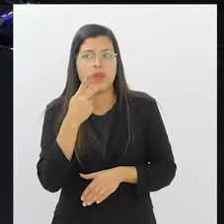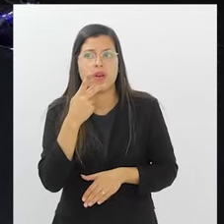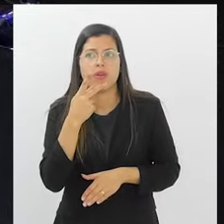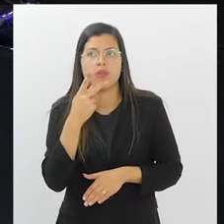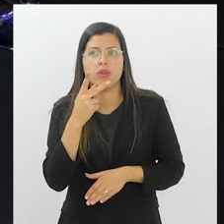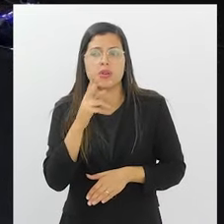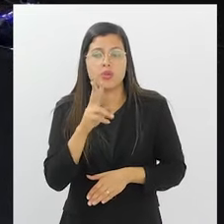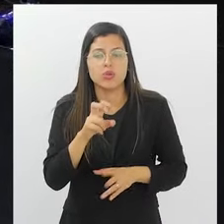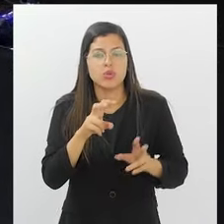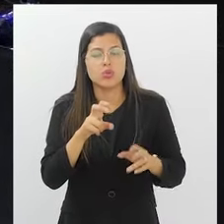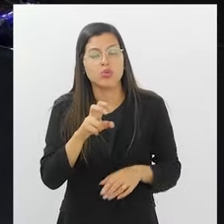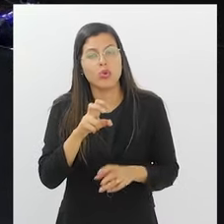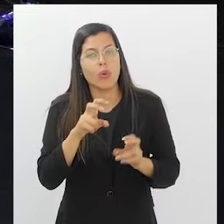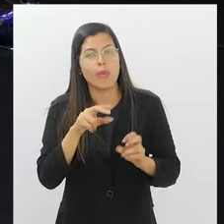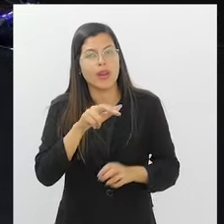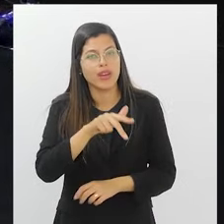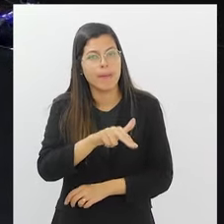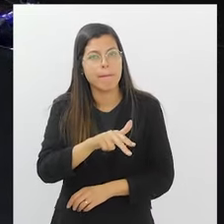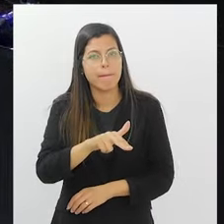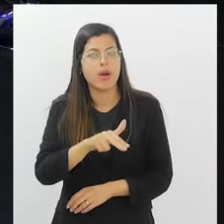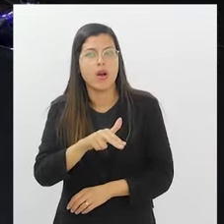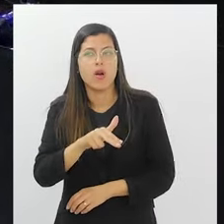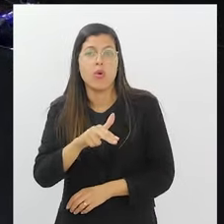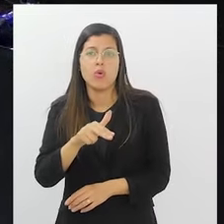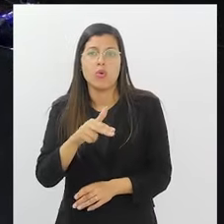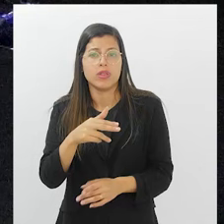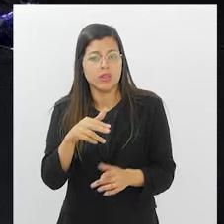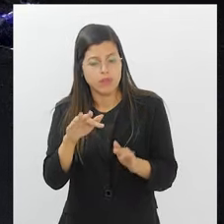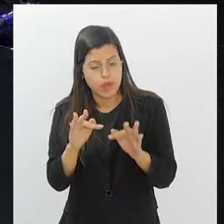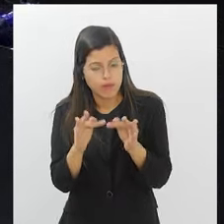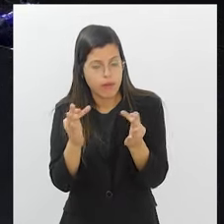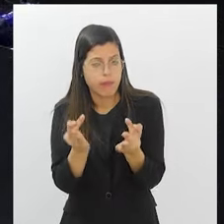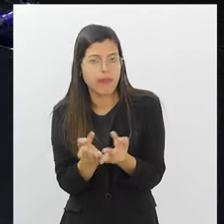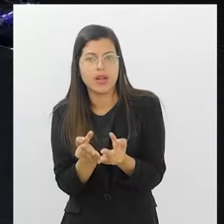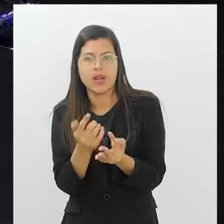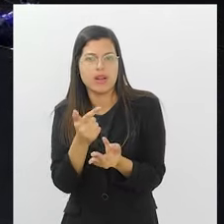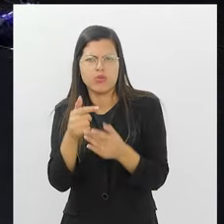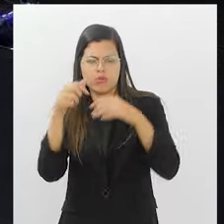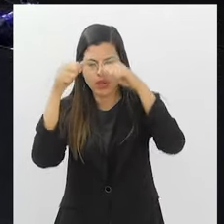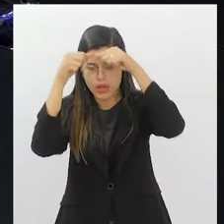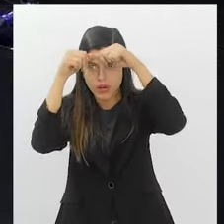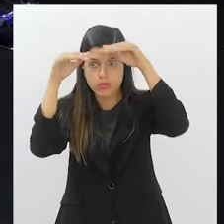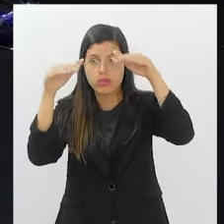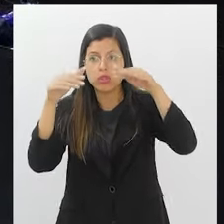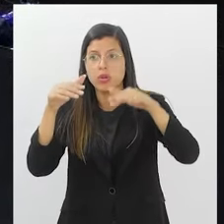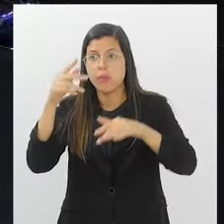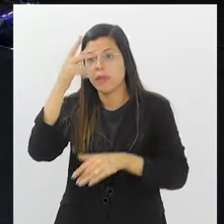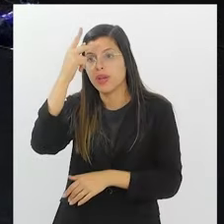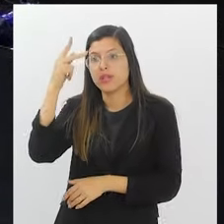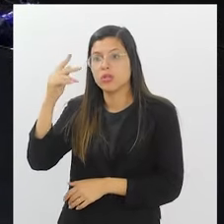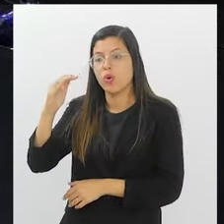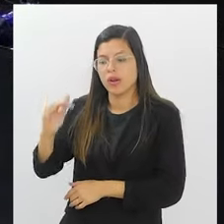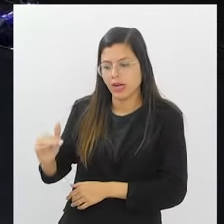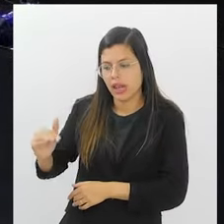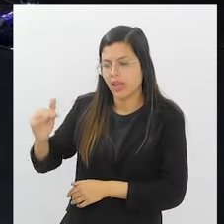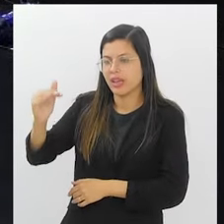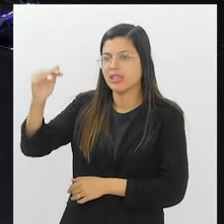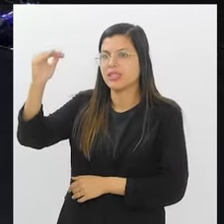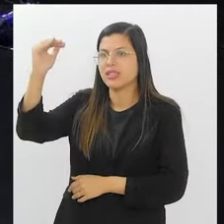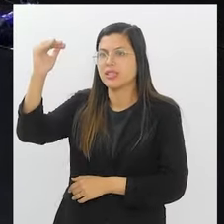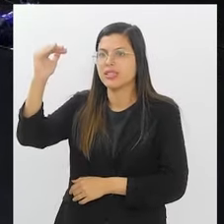esses irmãos que não têm diagnóstico, mas que convivem na mesma família, são possíveis sujeitos que irão crescer se